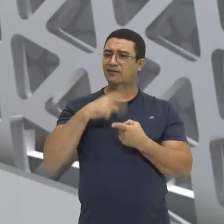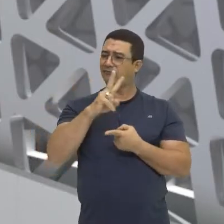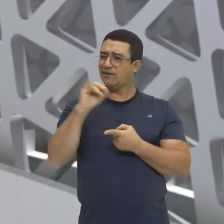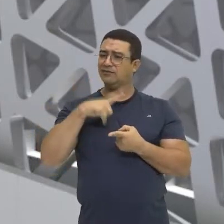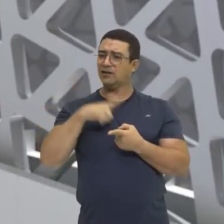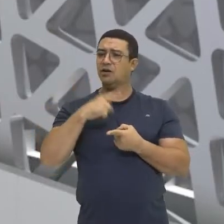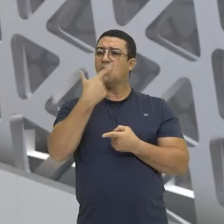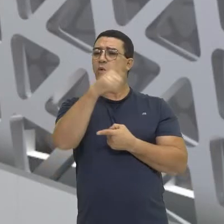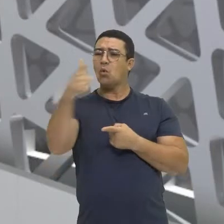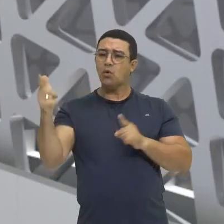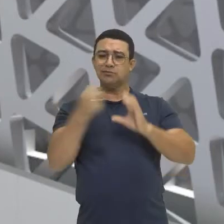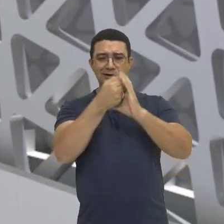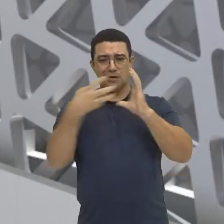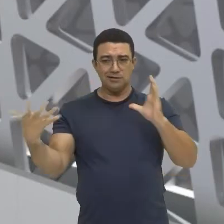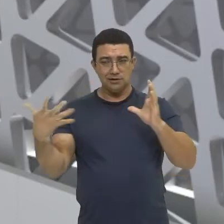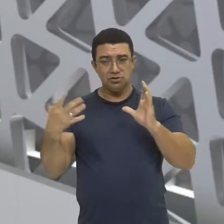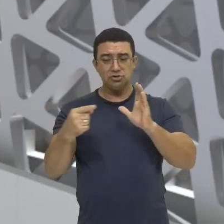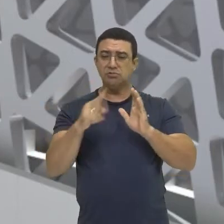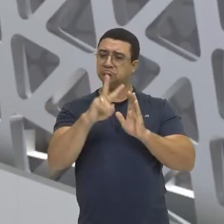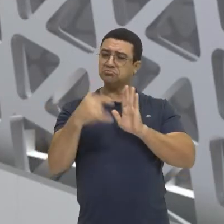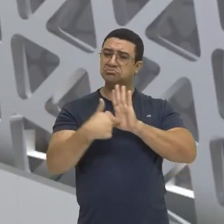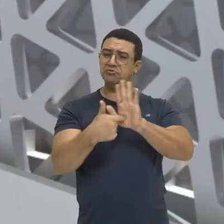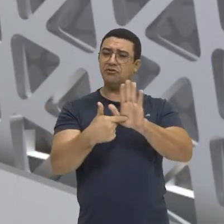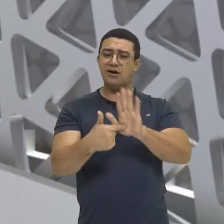elementos, né, que vão